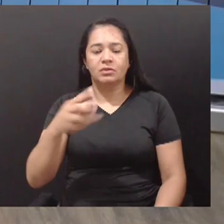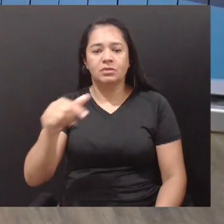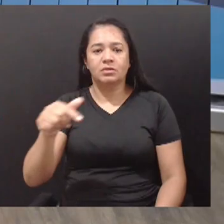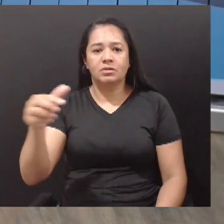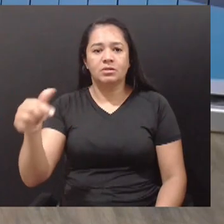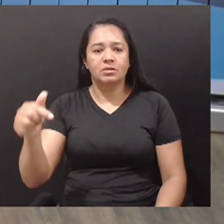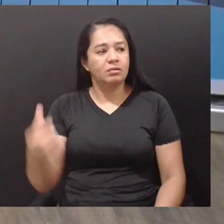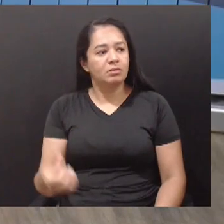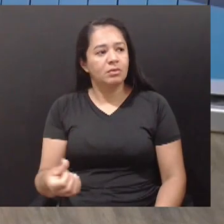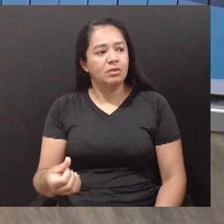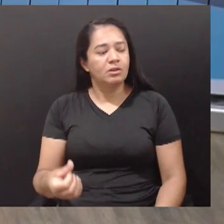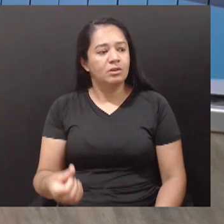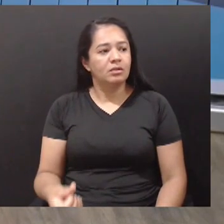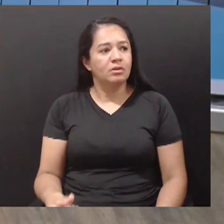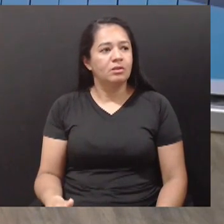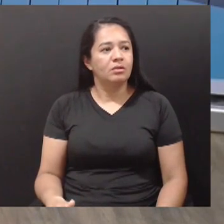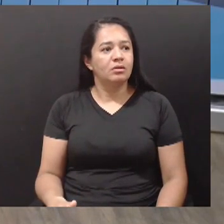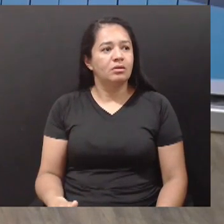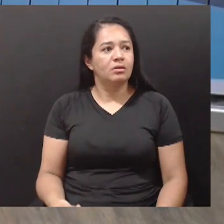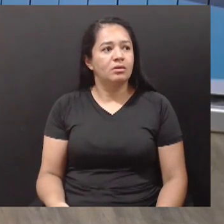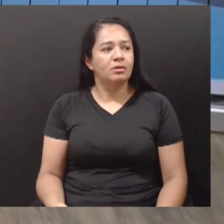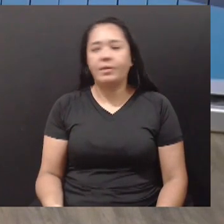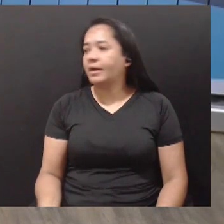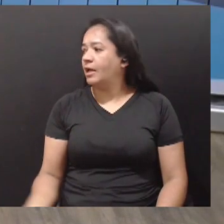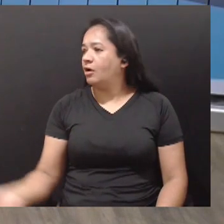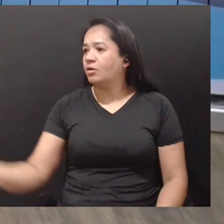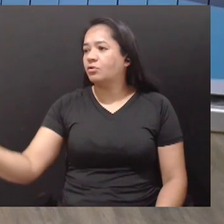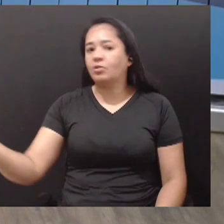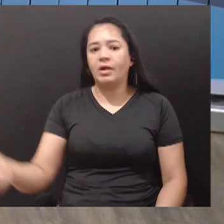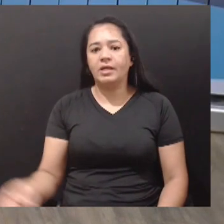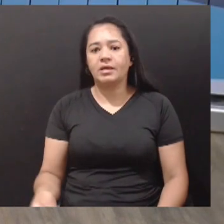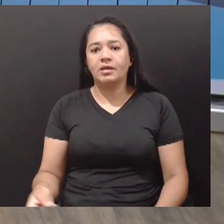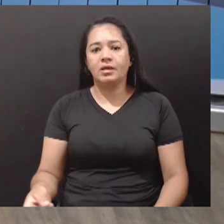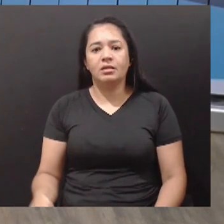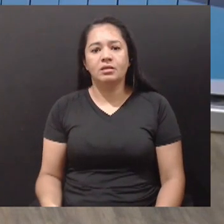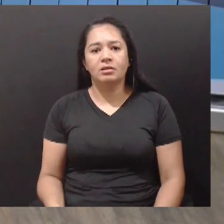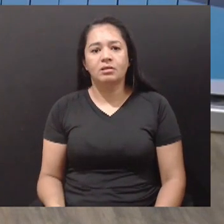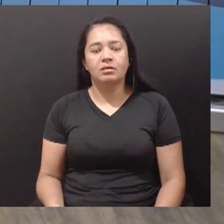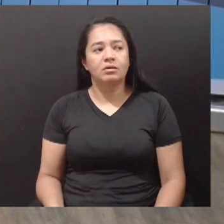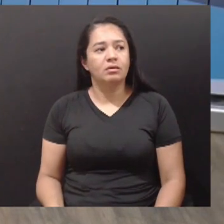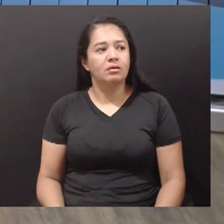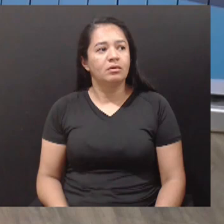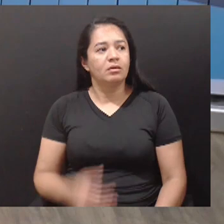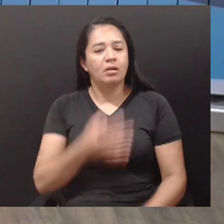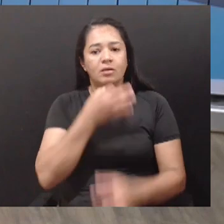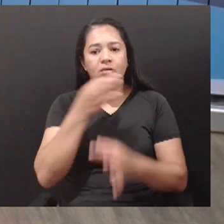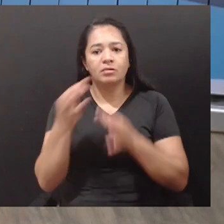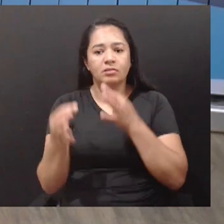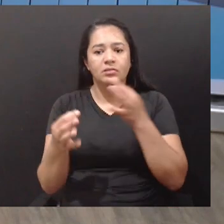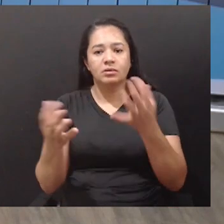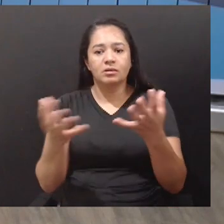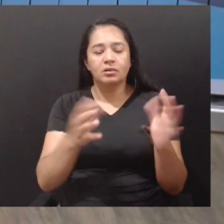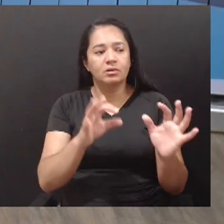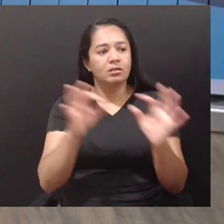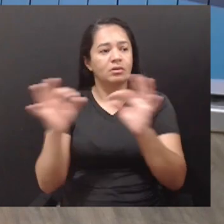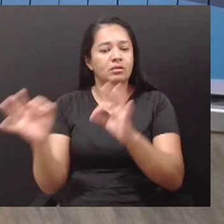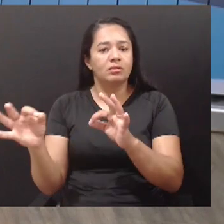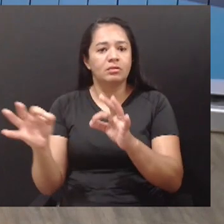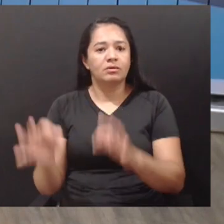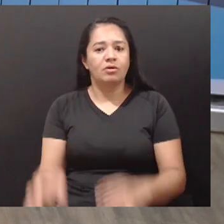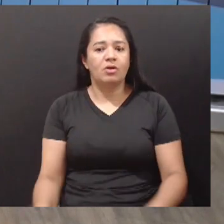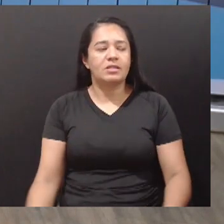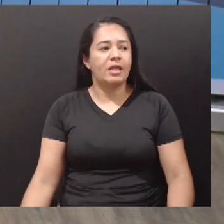978293776. Ou você tem a opção de mandar o seu elogio, uma crítica construtiva, o que você quer assistir aqui no nosso